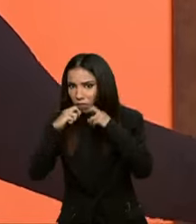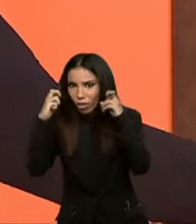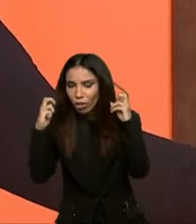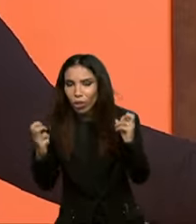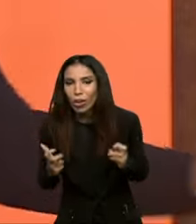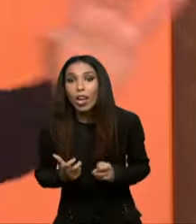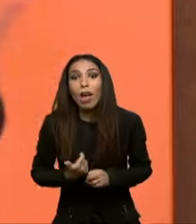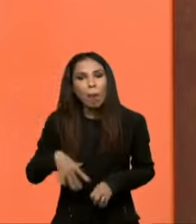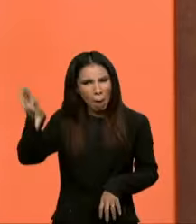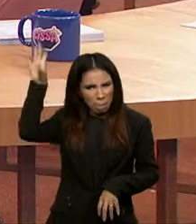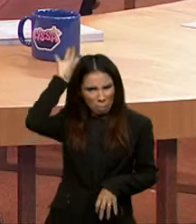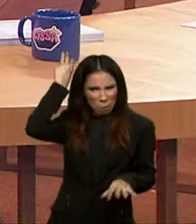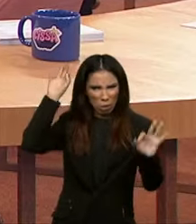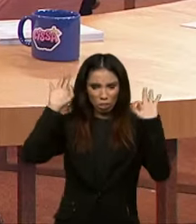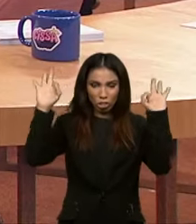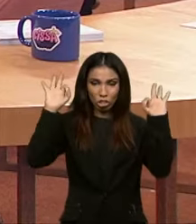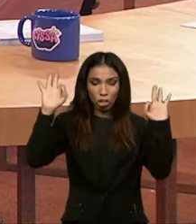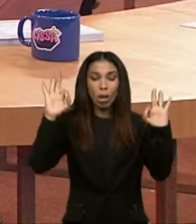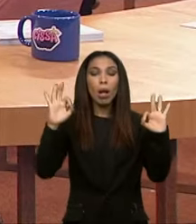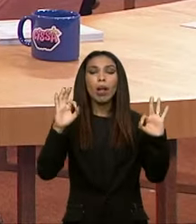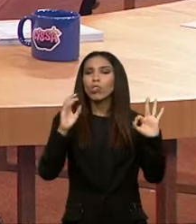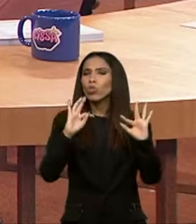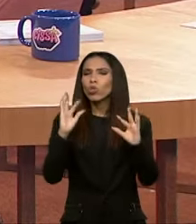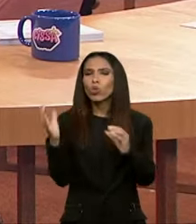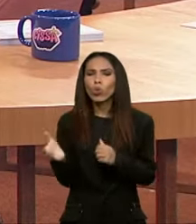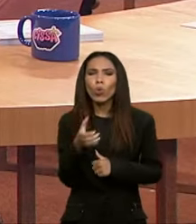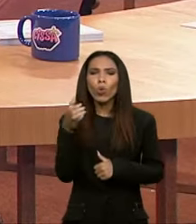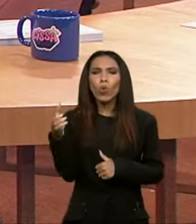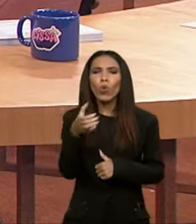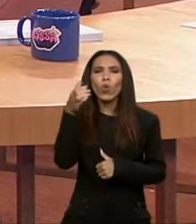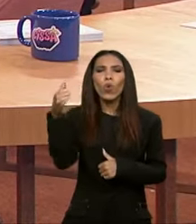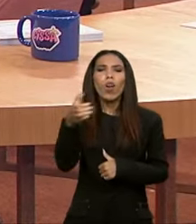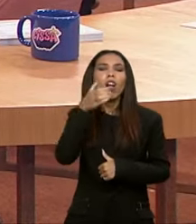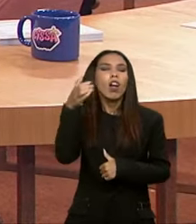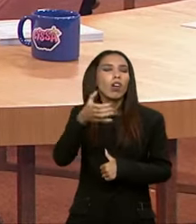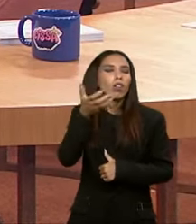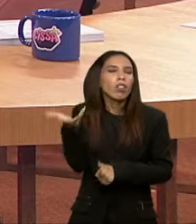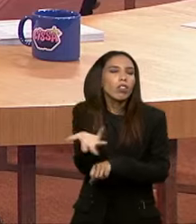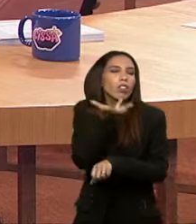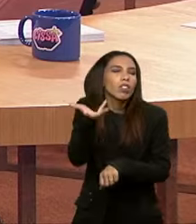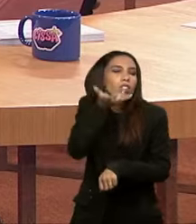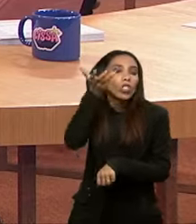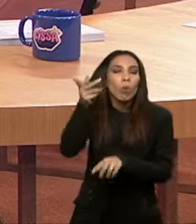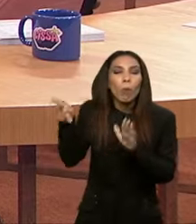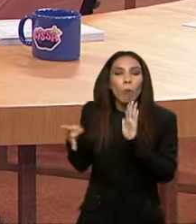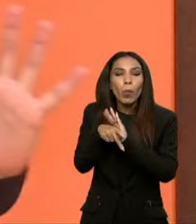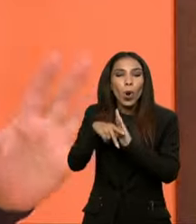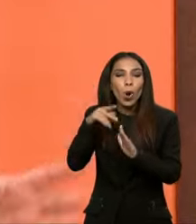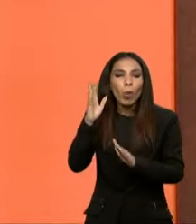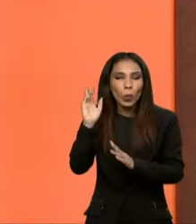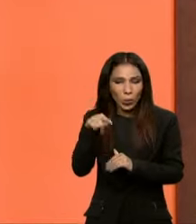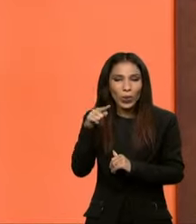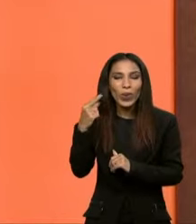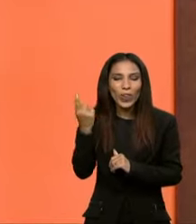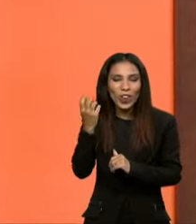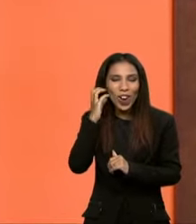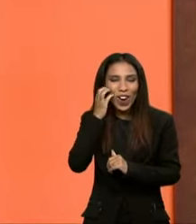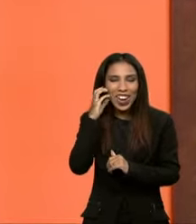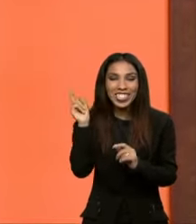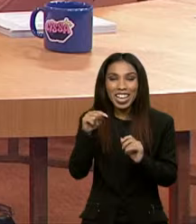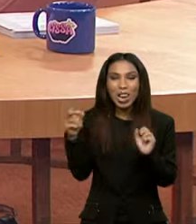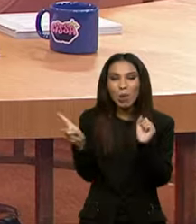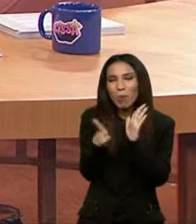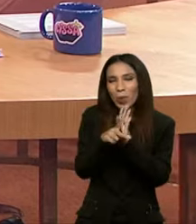chiquérrima. Ela gosta de vinho. Bebidas rosa em geral. Eu acho que ela é da linha de Ansan, ela gosta de rosa. É. E aí é uma coisa engraçada. Próxima vez que eu